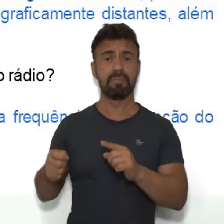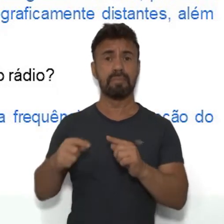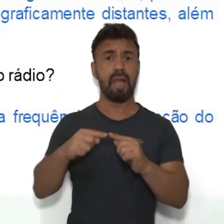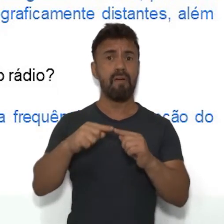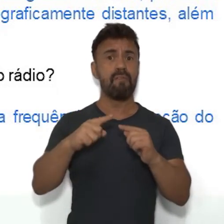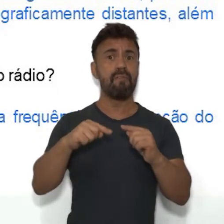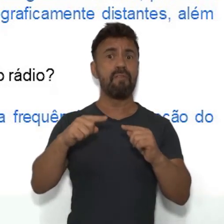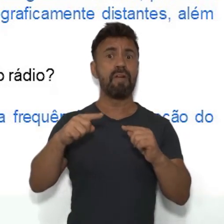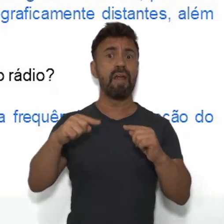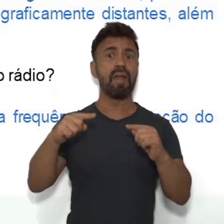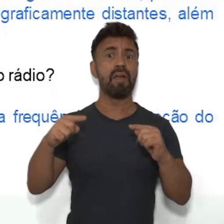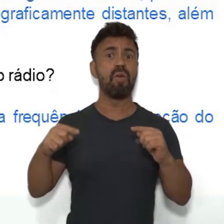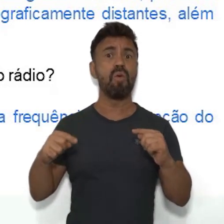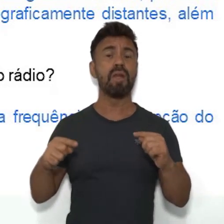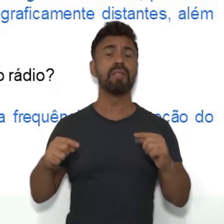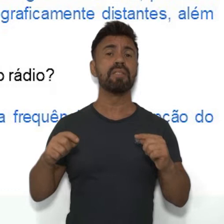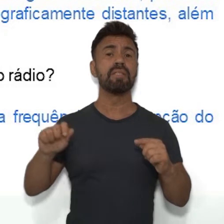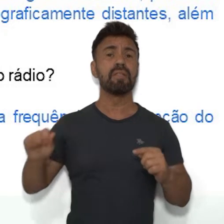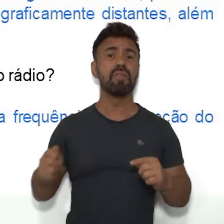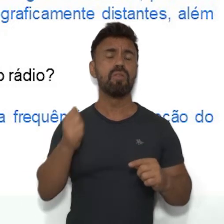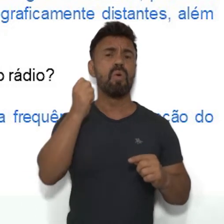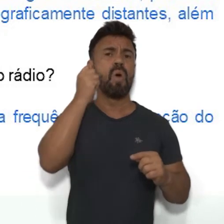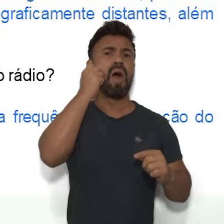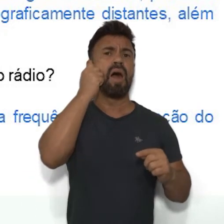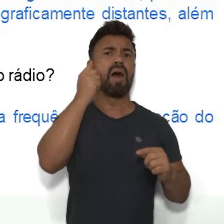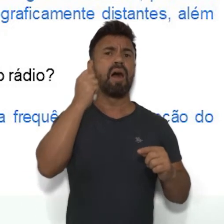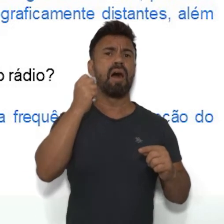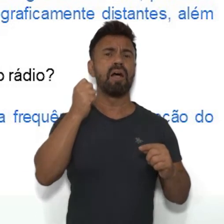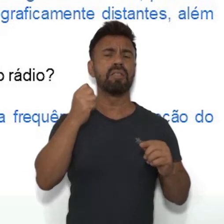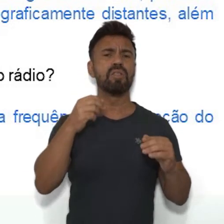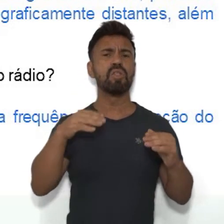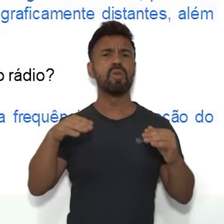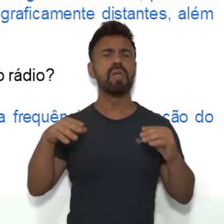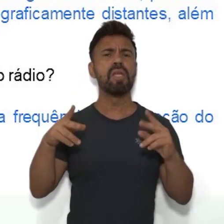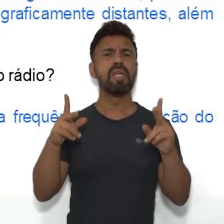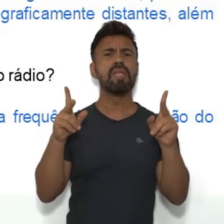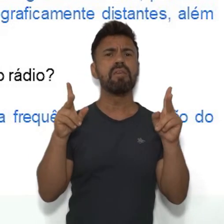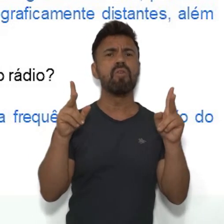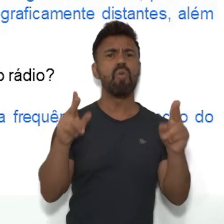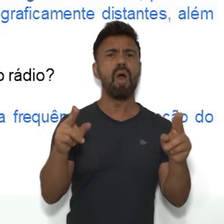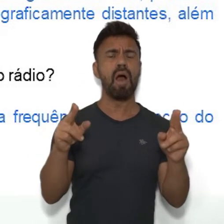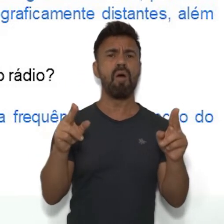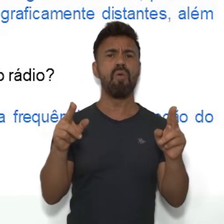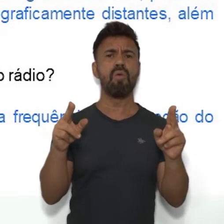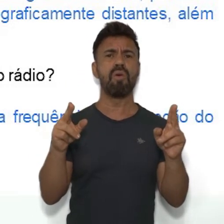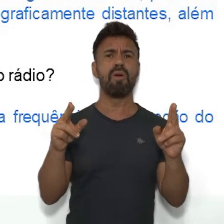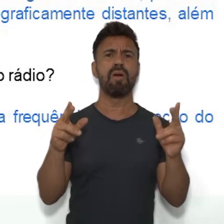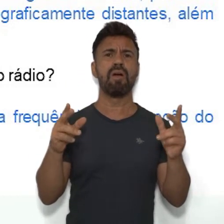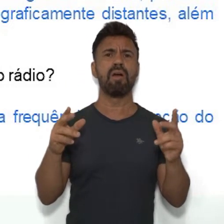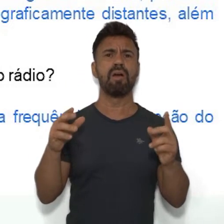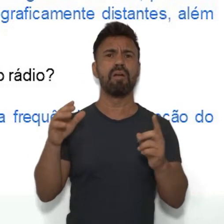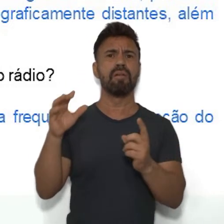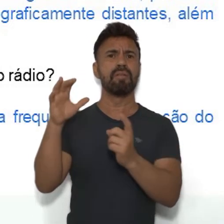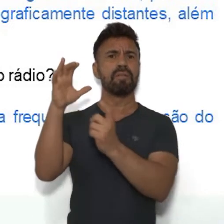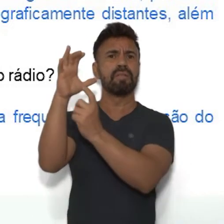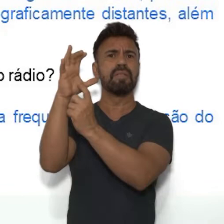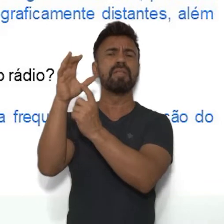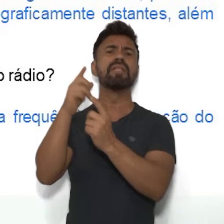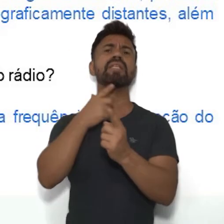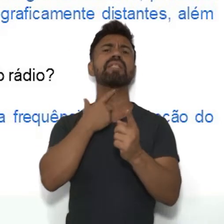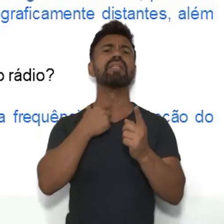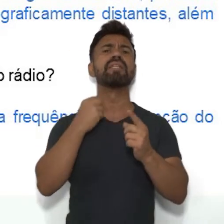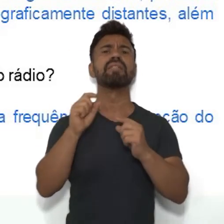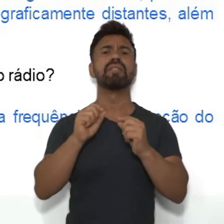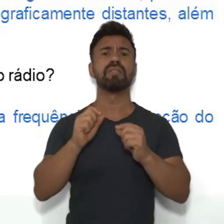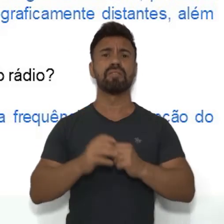frequência da recepção do rádio se torne igual à frequência de emissão da estação desejada.